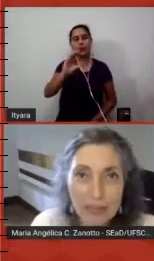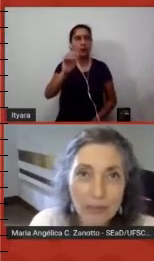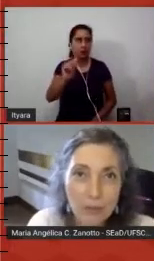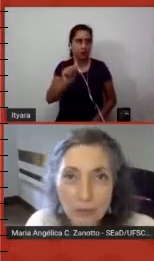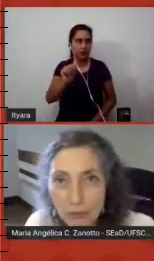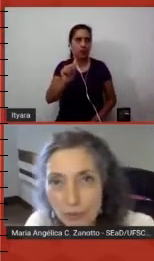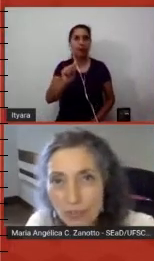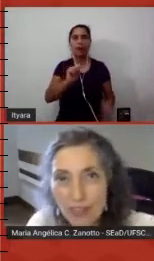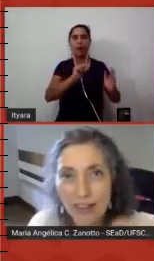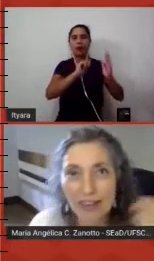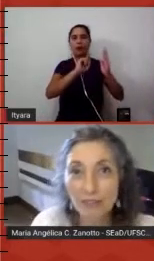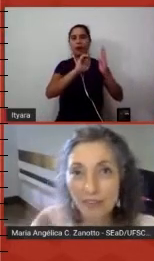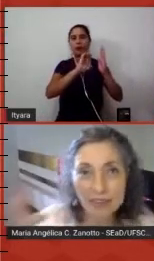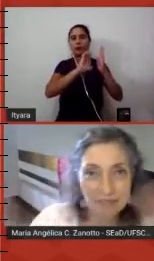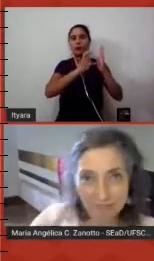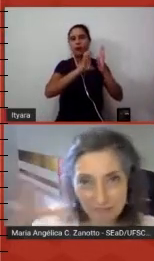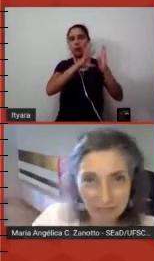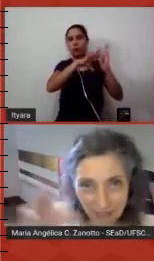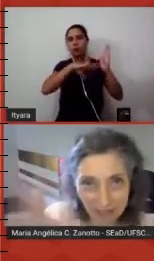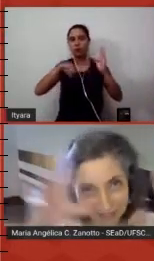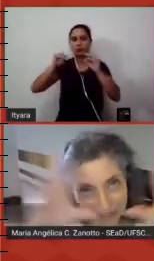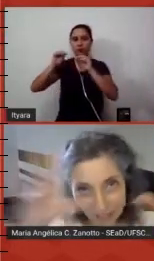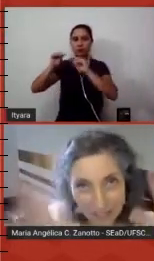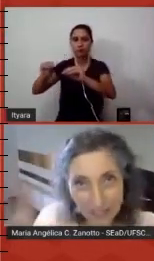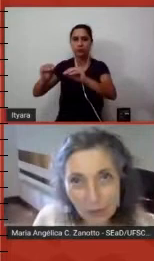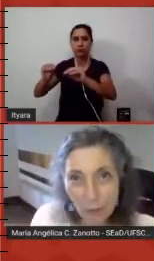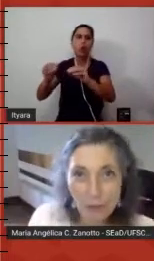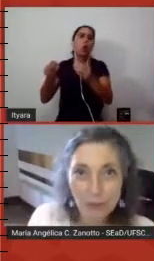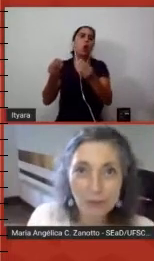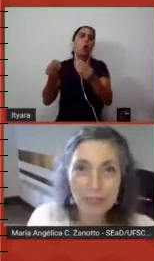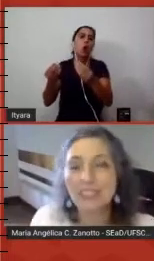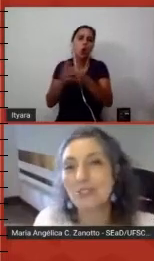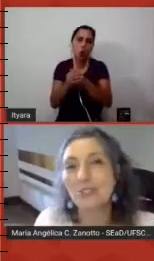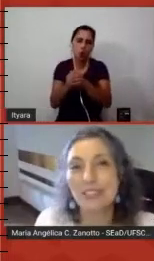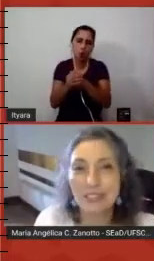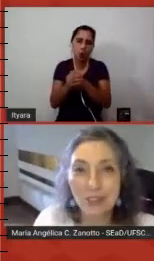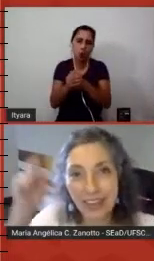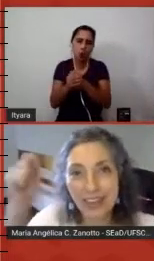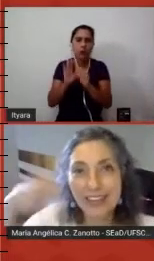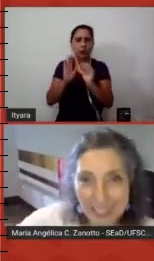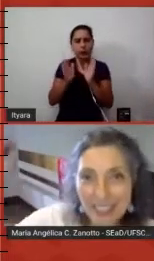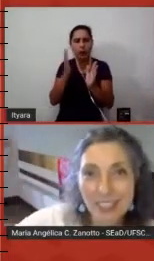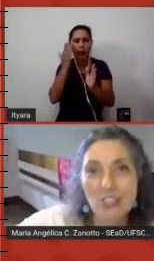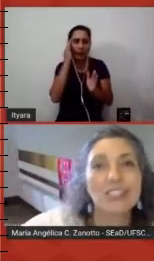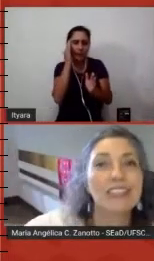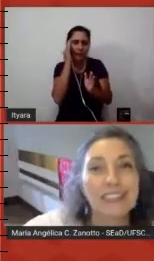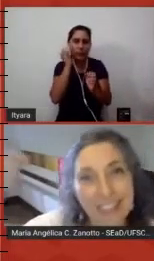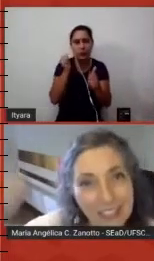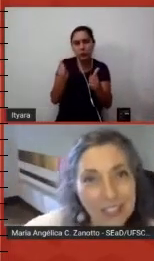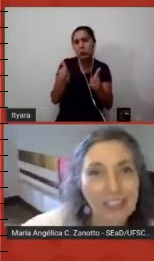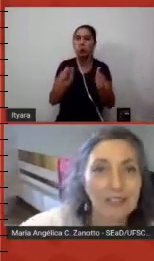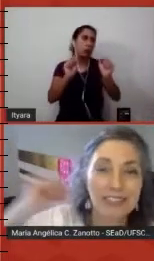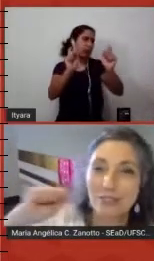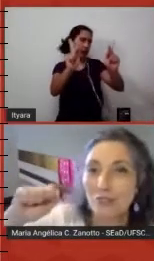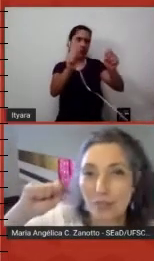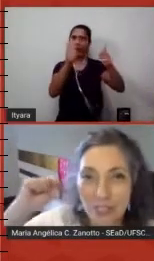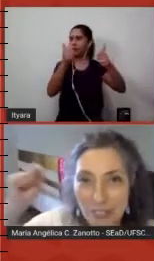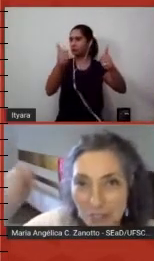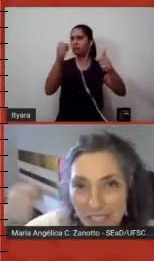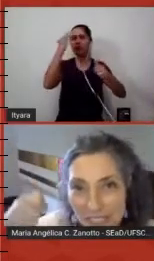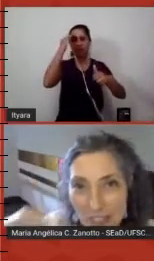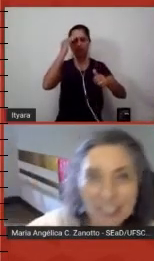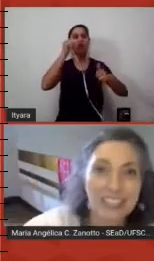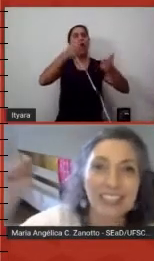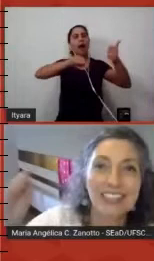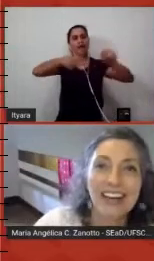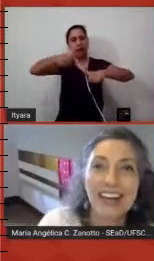em bancos, enfim, já tendo um pouco do manejo dessa, ok, entendi que a avaliação